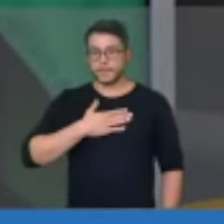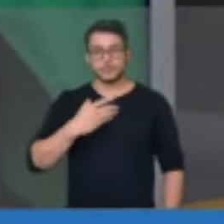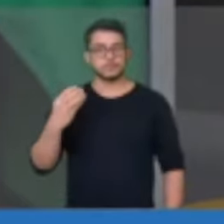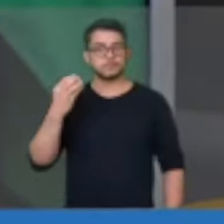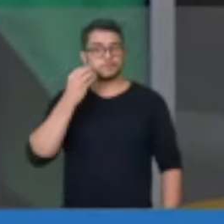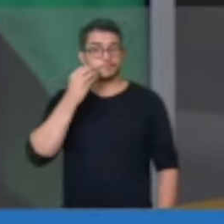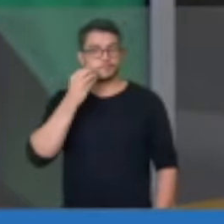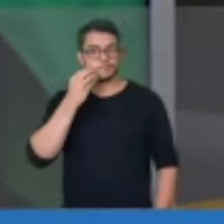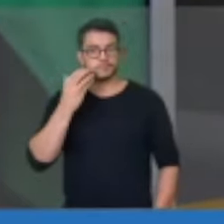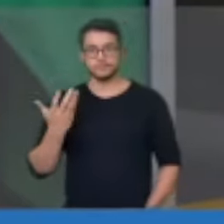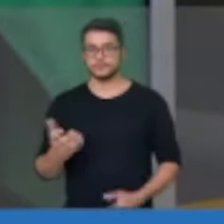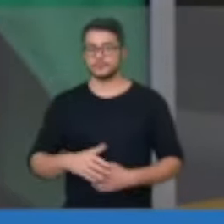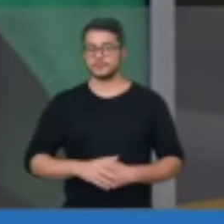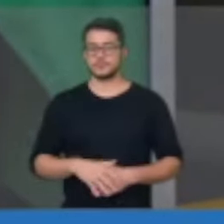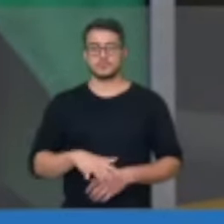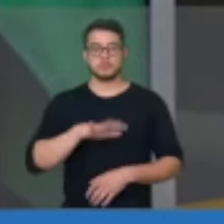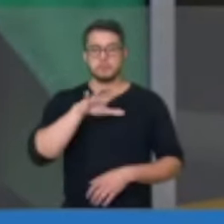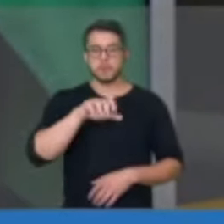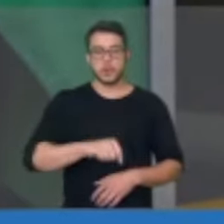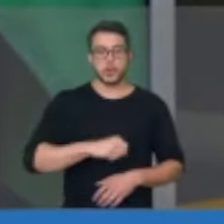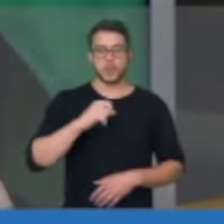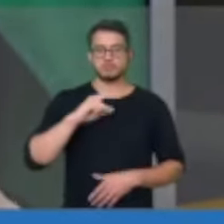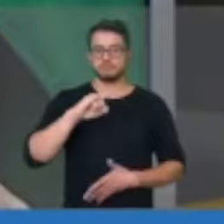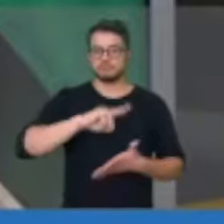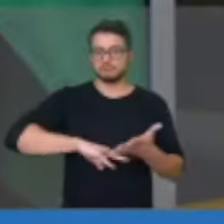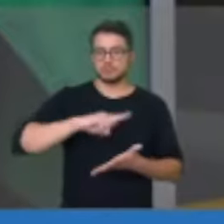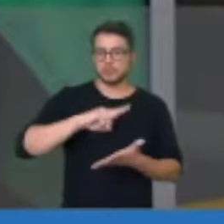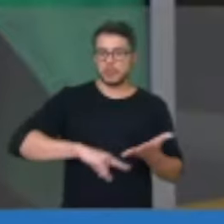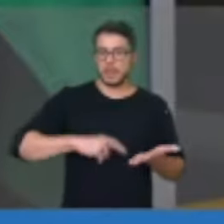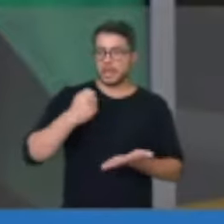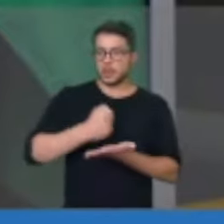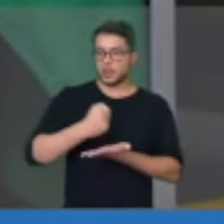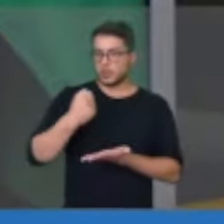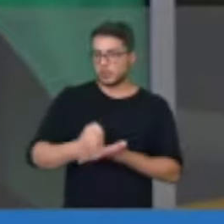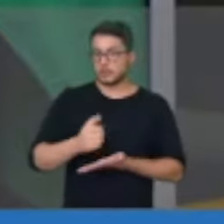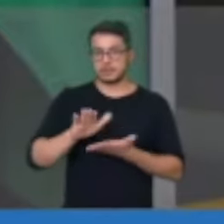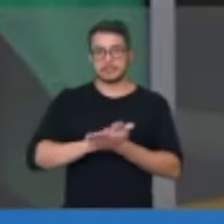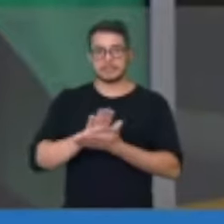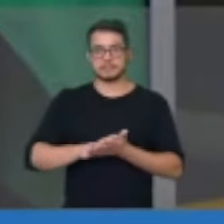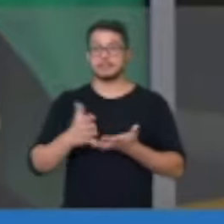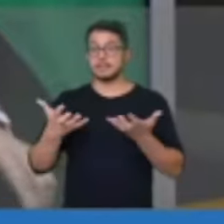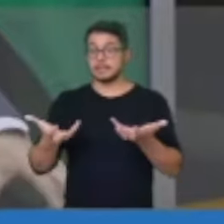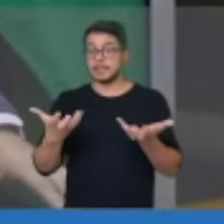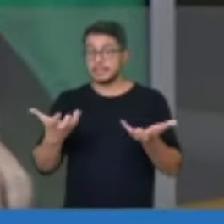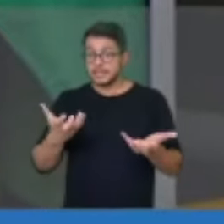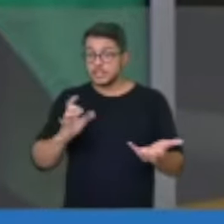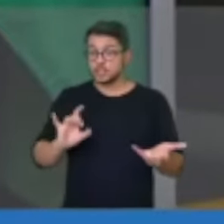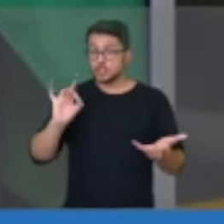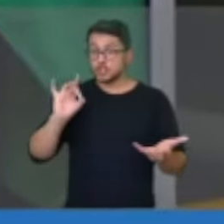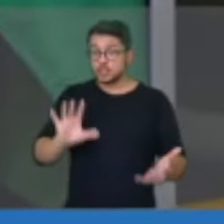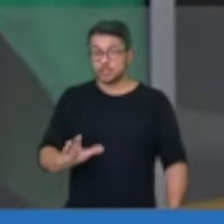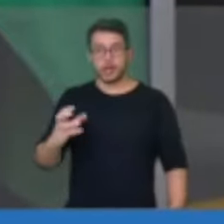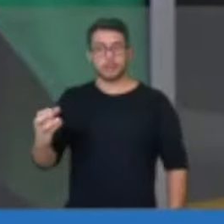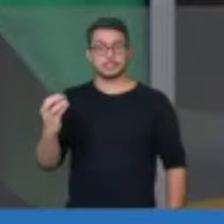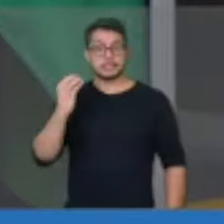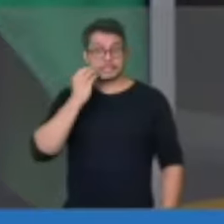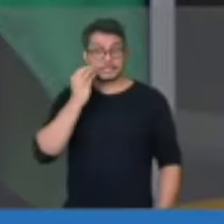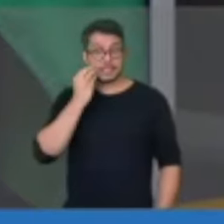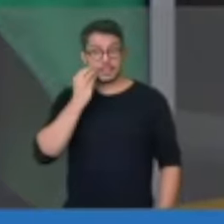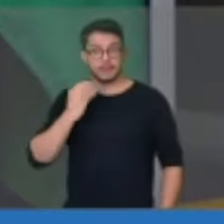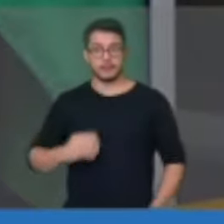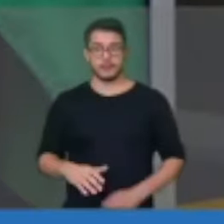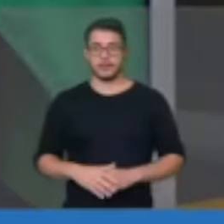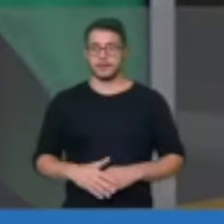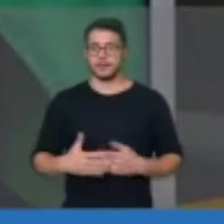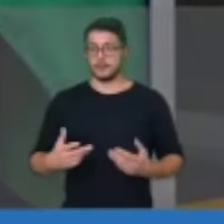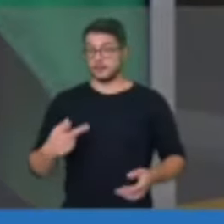pegaram contratos, não pegaram nenhum papel. Eles queriam apenas o meu celular. Me acusando de ter uma escola